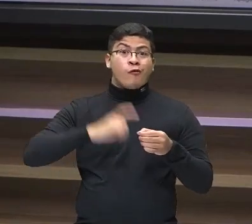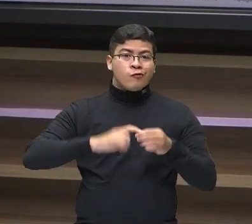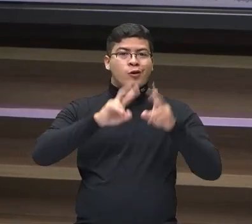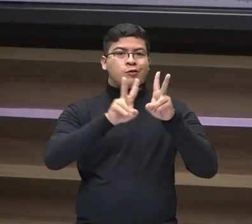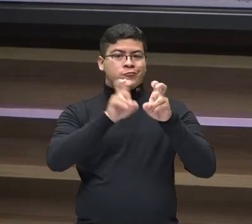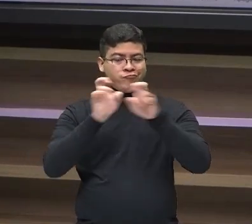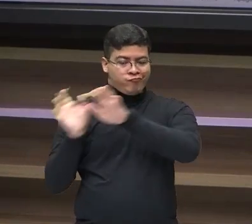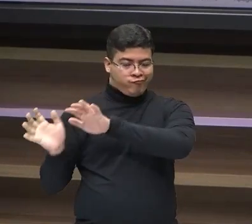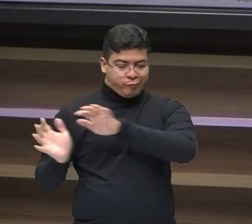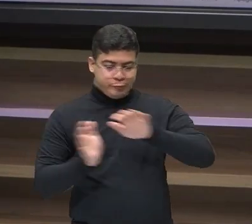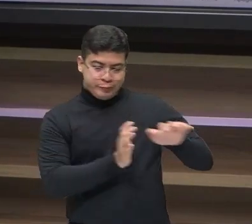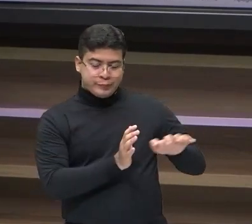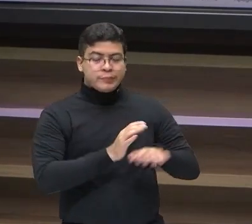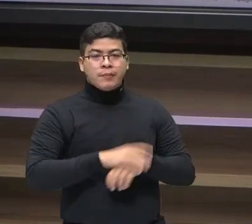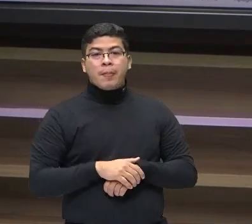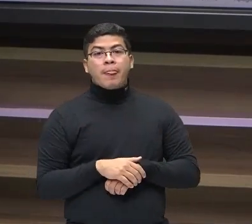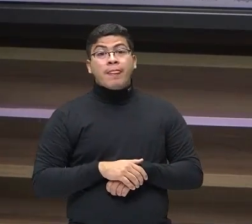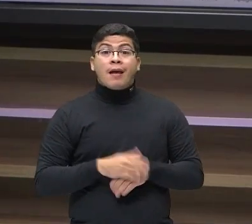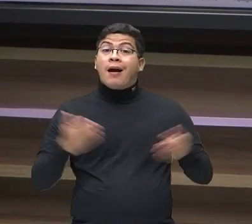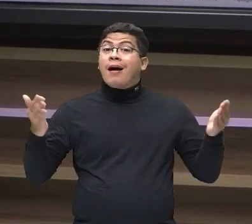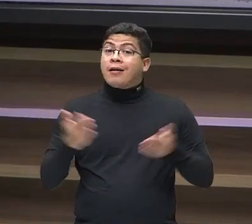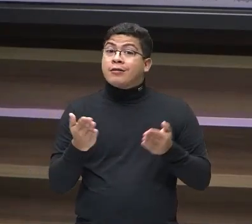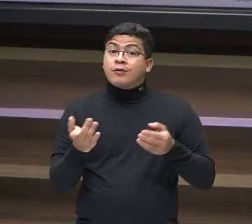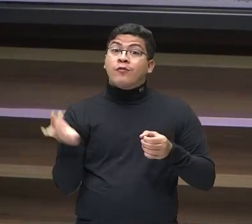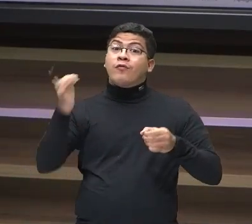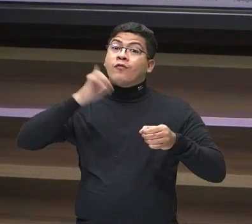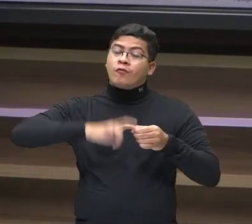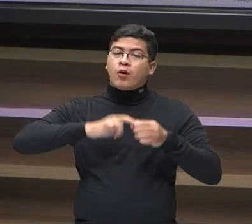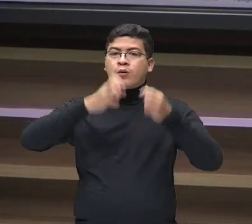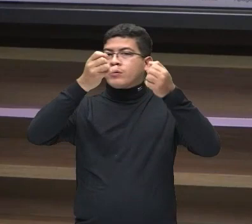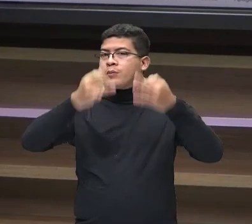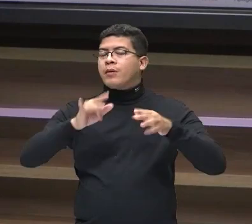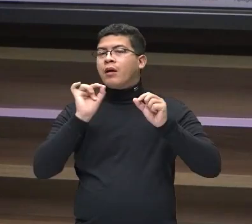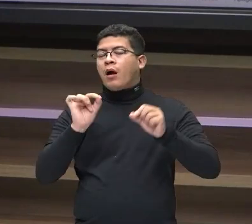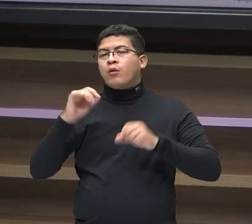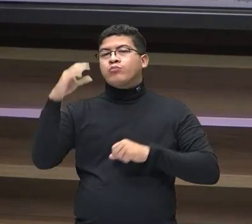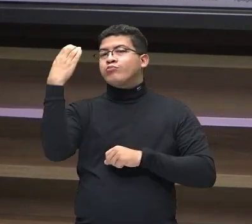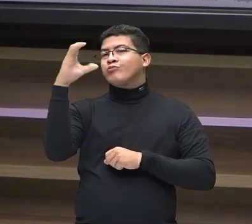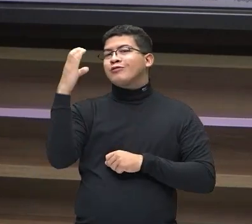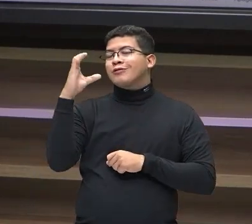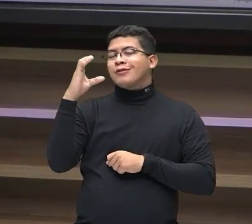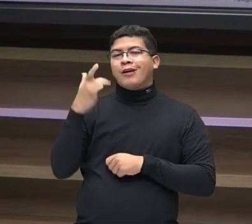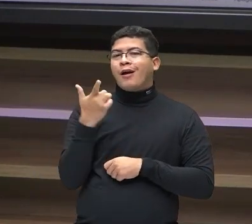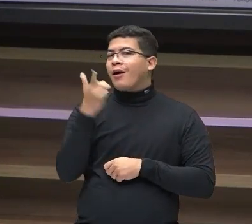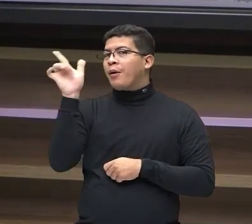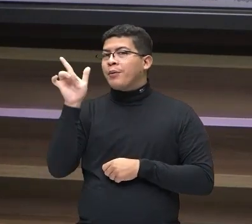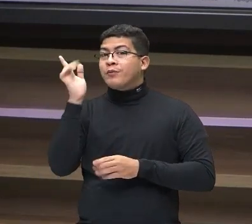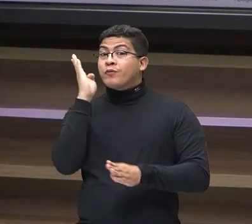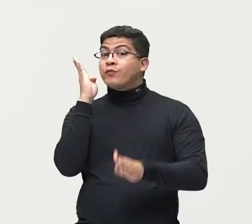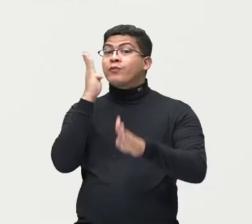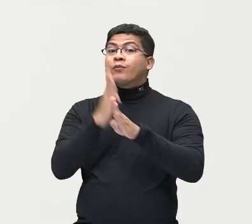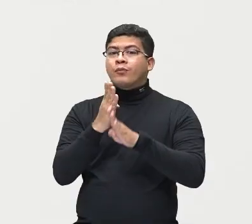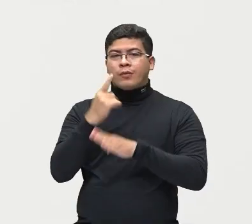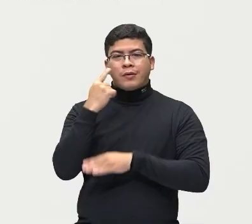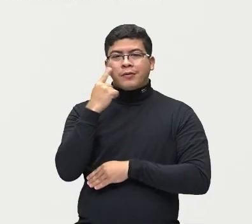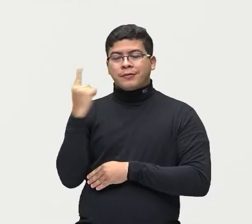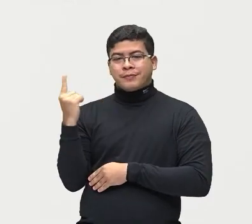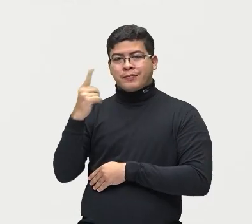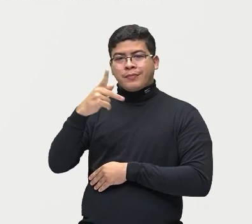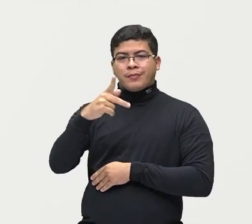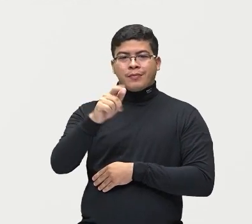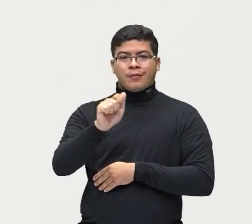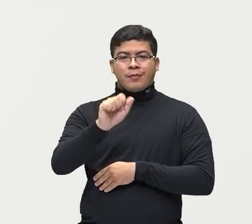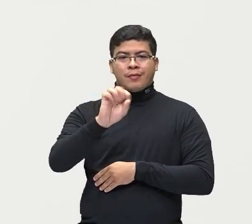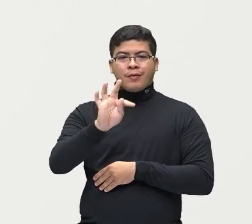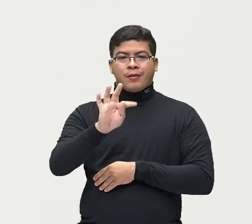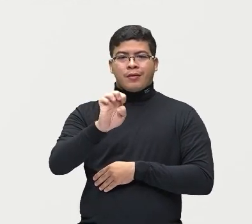outros cientistas e outras descobertas no decorrer do tempo. Vamos falar agora das descobertas de Pasteur. O